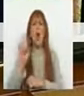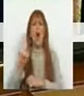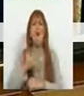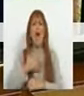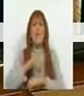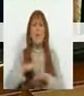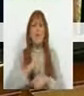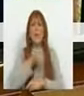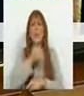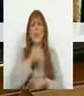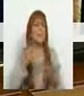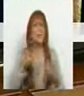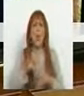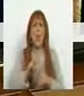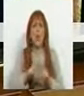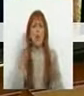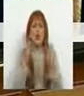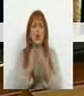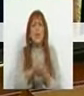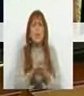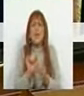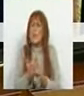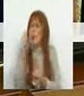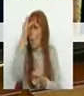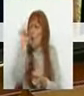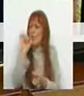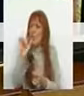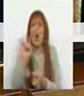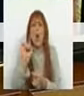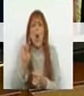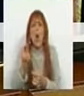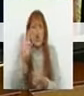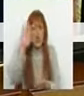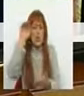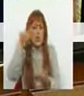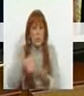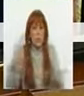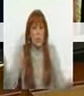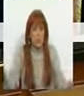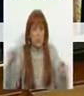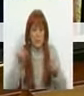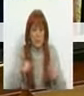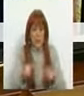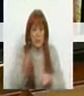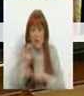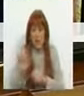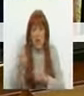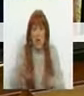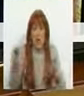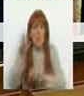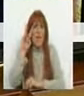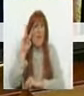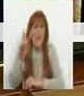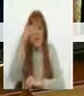é que pretende fazer, quais os estudos em que baseia a sua opinião, quais as consequências dessa sua nova